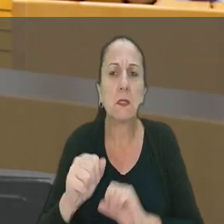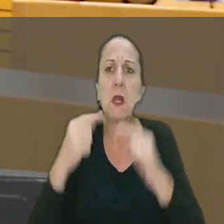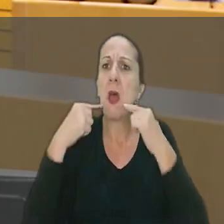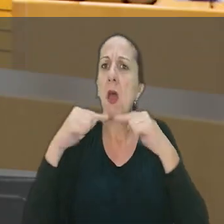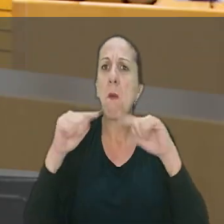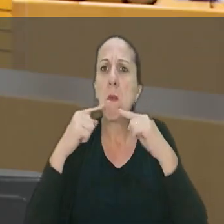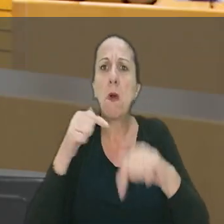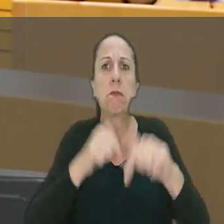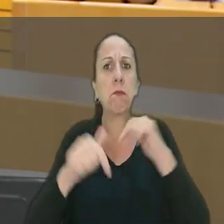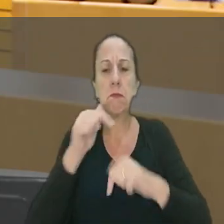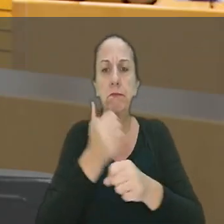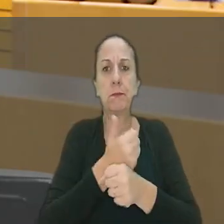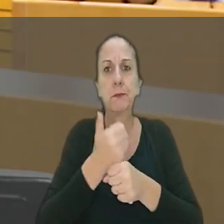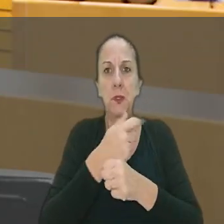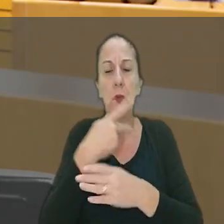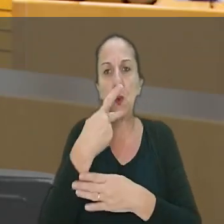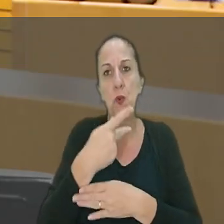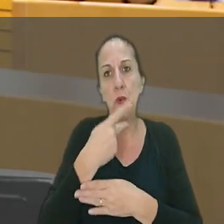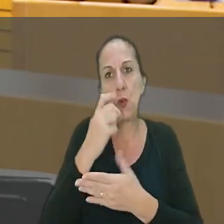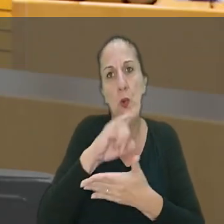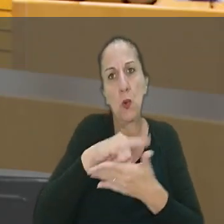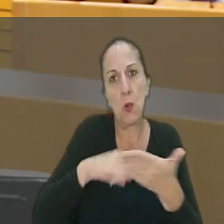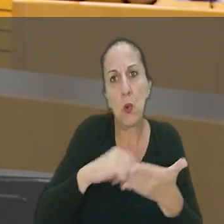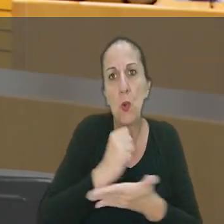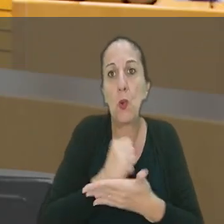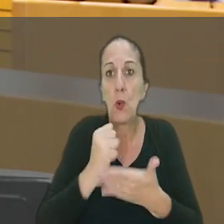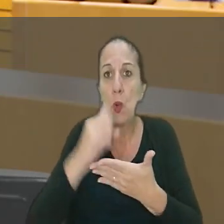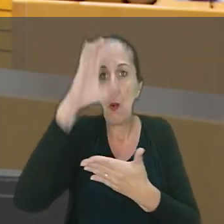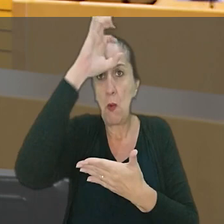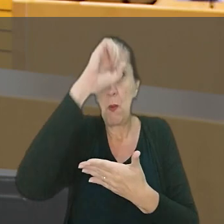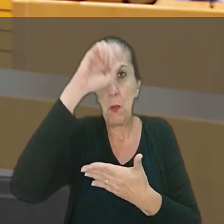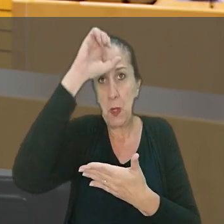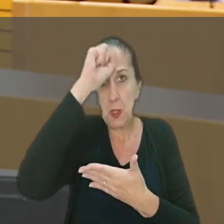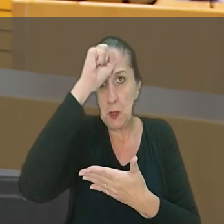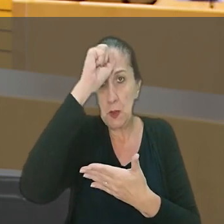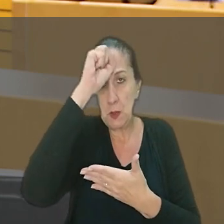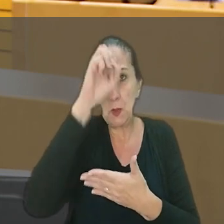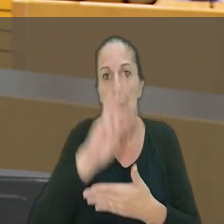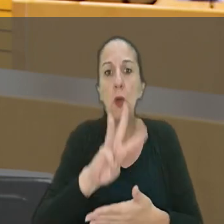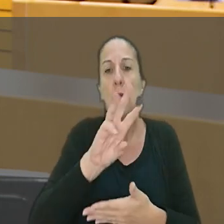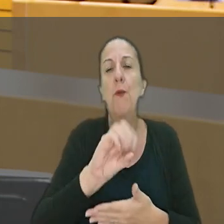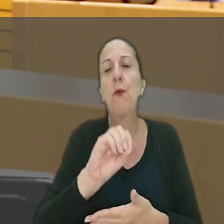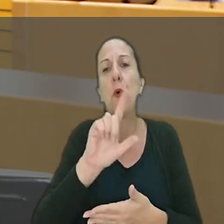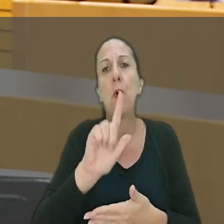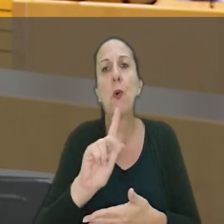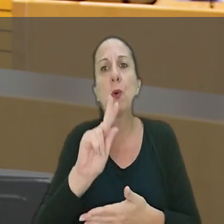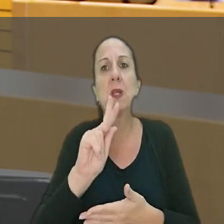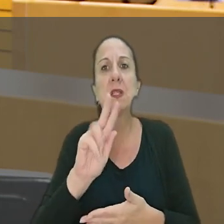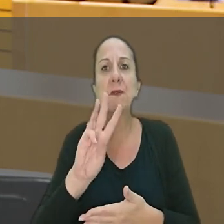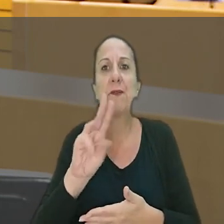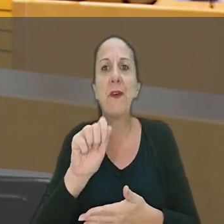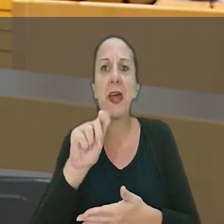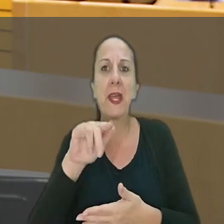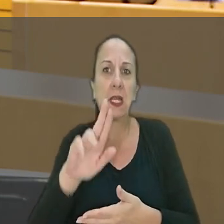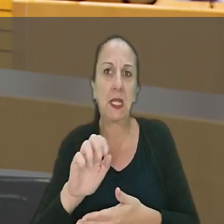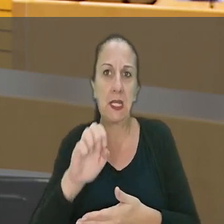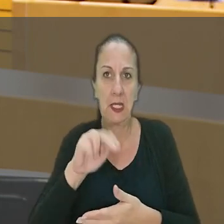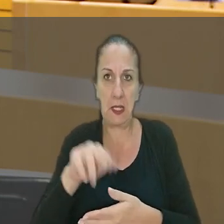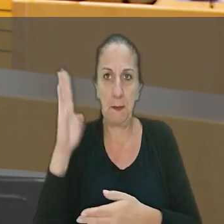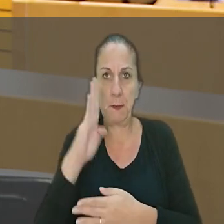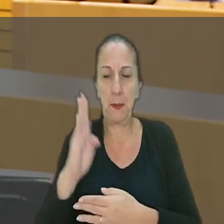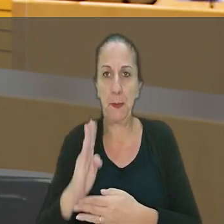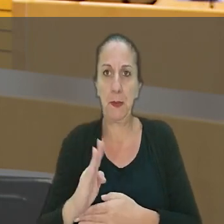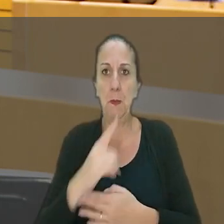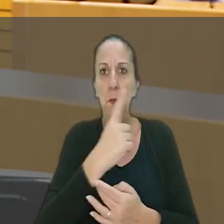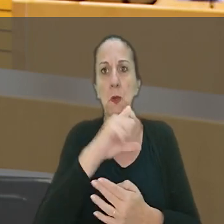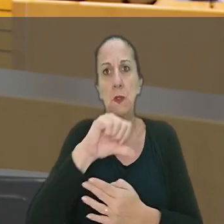Na reclamação trabalhista, o profissional disse que foi contratado como aprendiz pela Volkswagen Brasil em 1992,